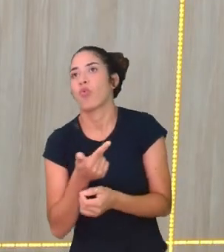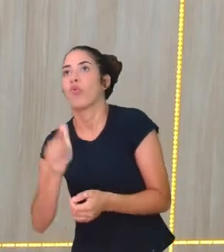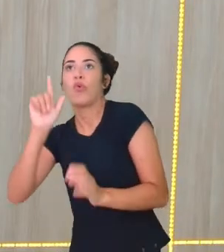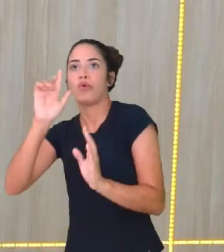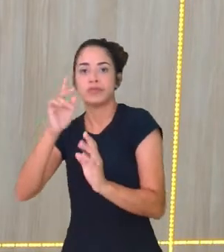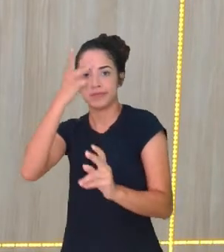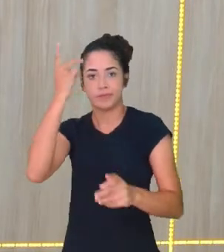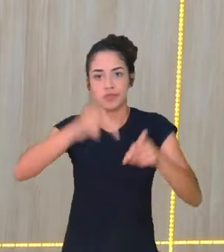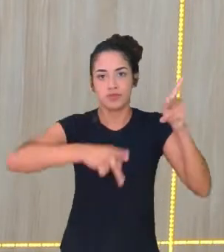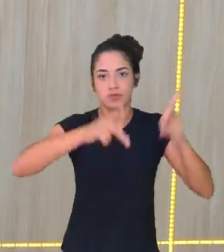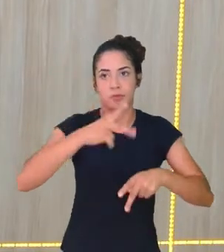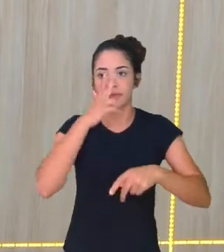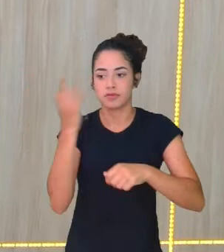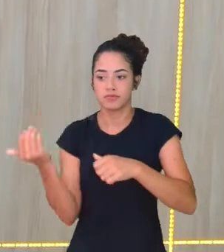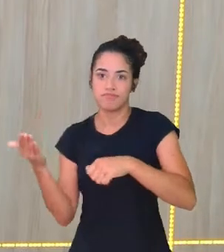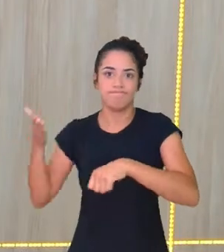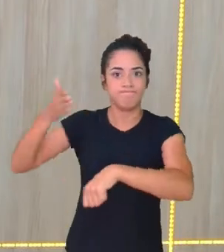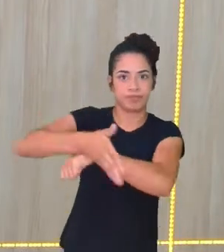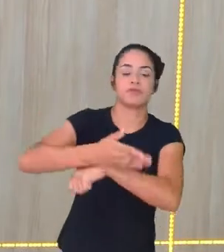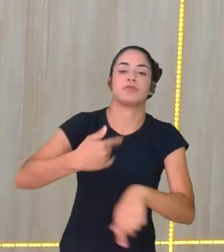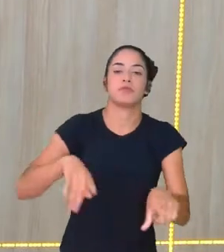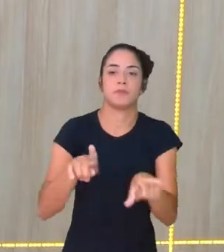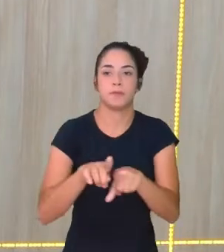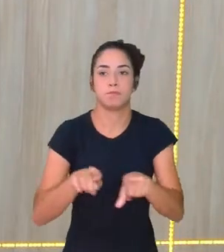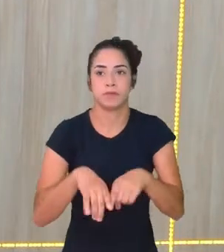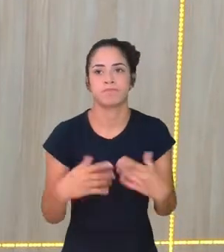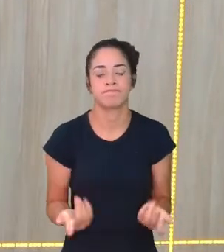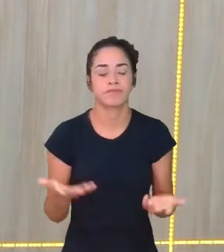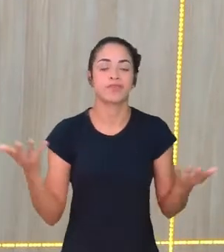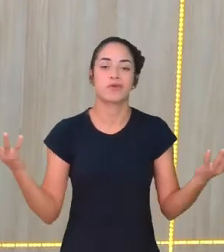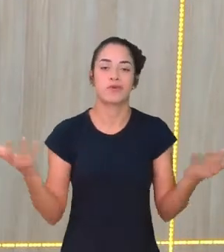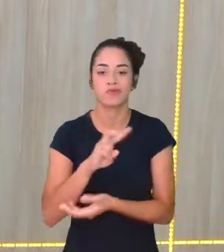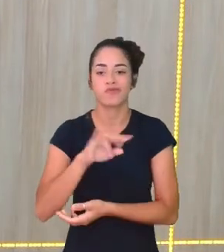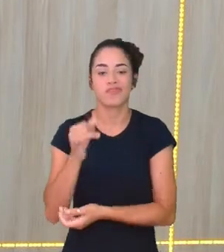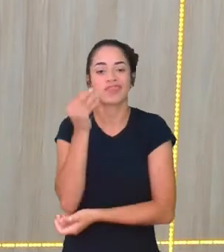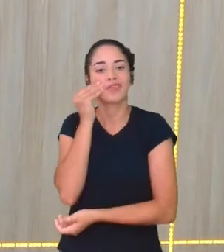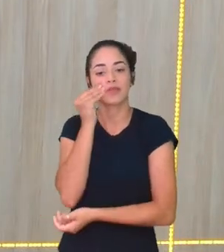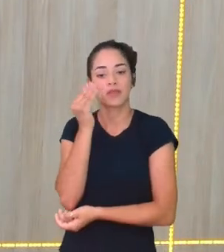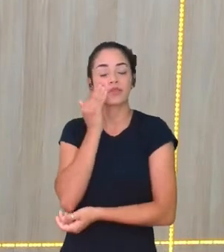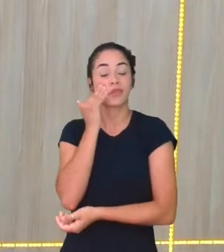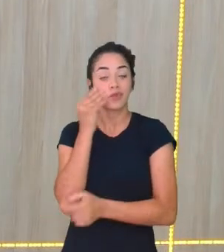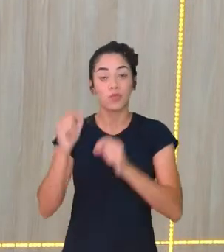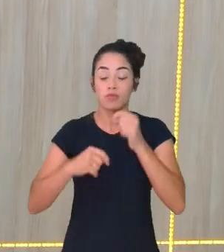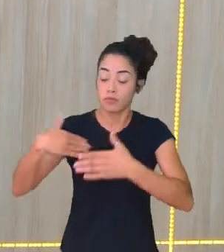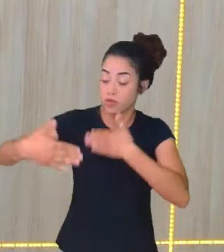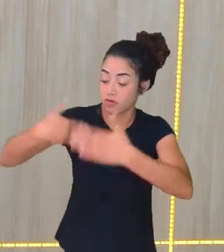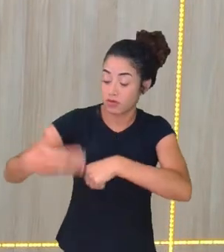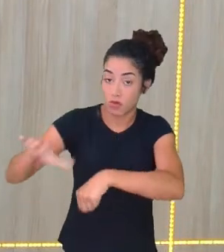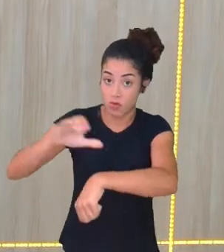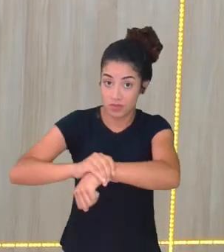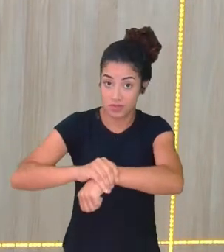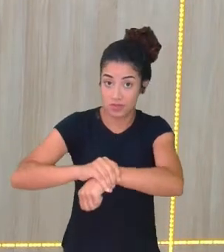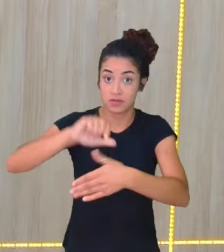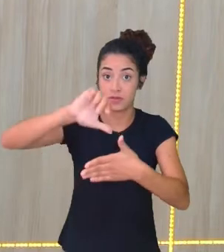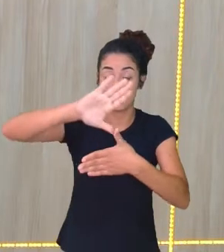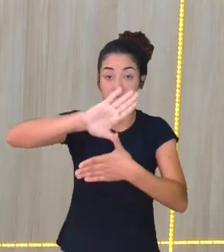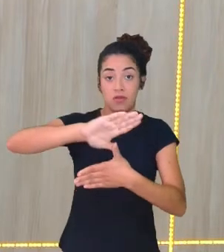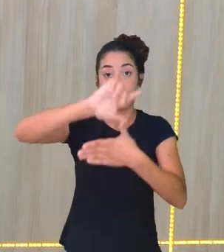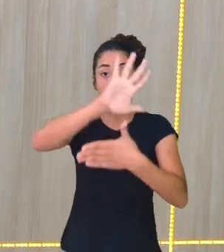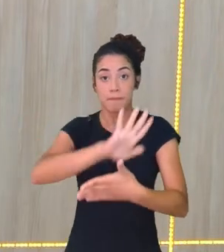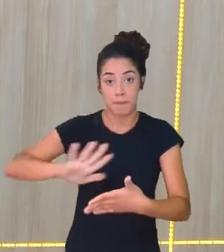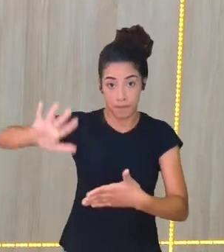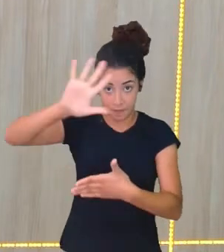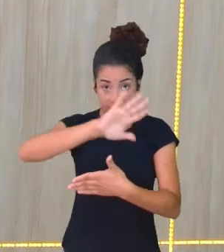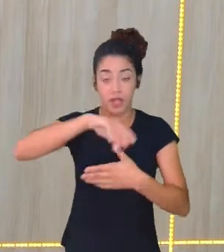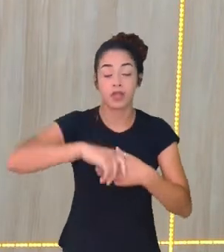né de outros Então nesse sentido a gente vai tentar entender hoje o processo de colonização da América empreendido